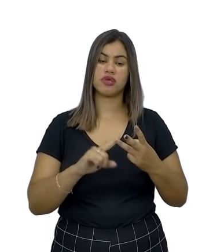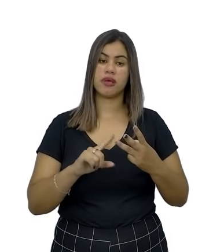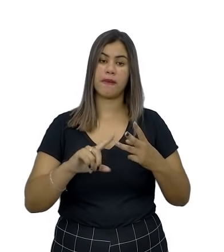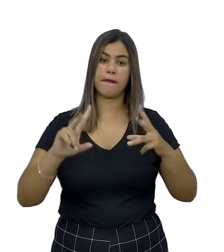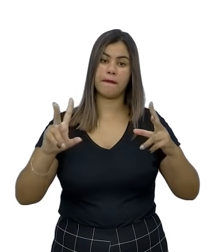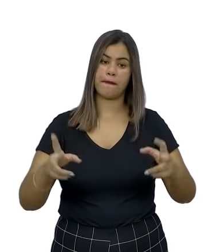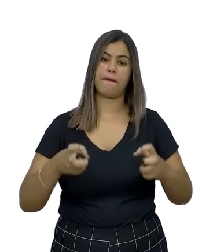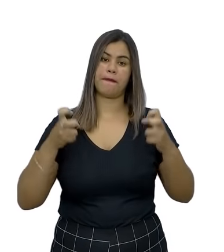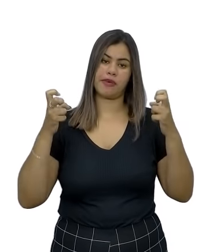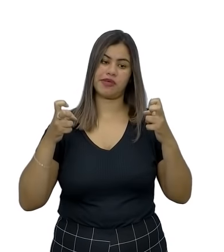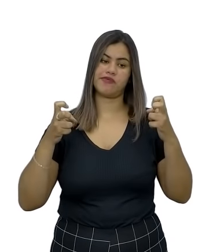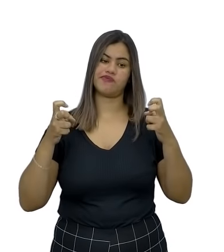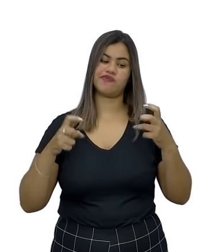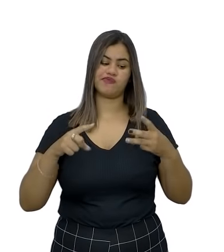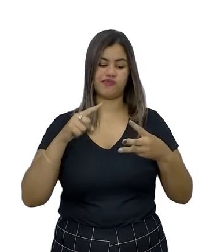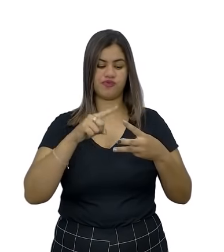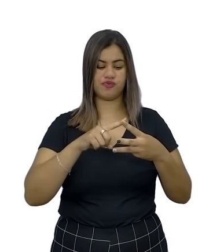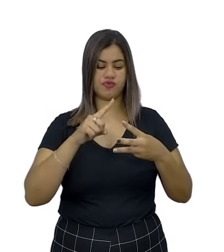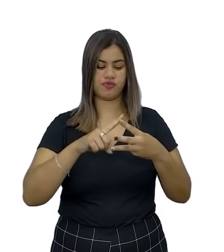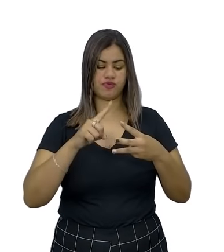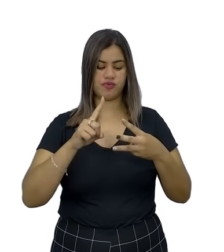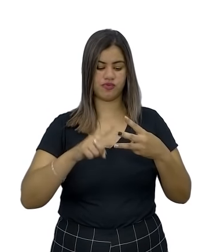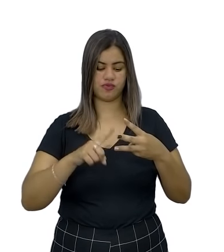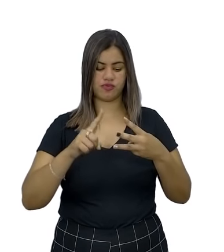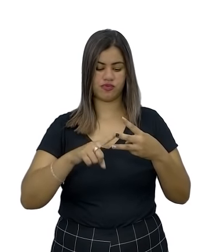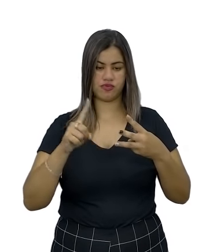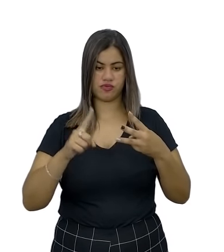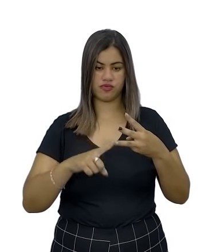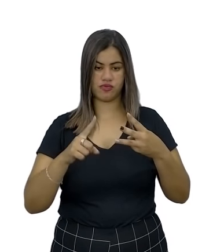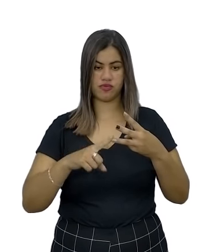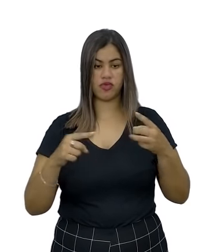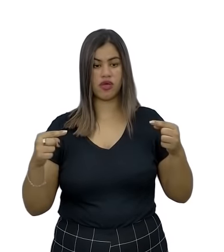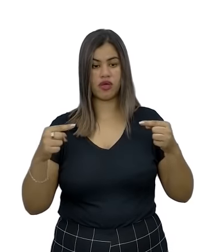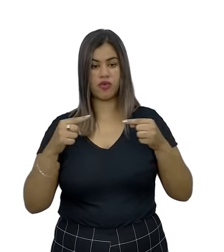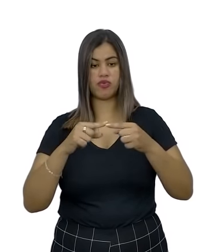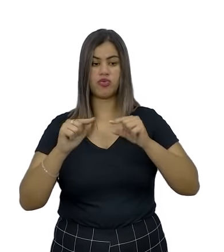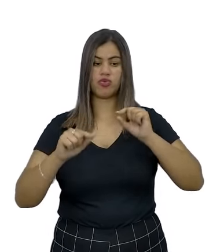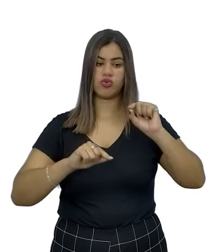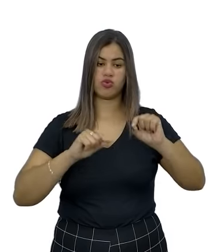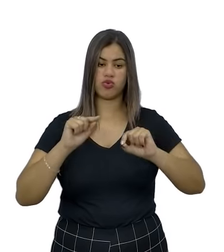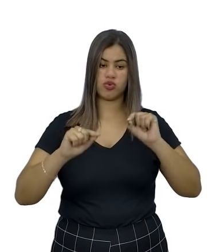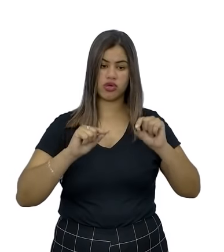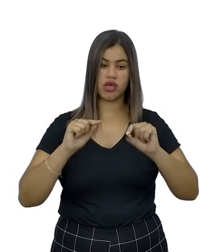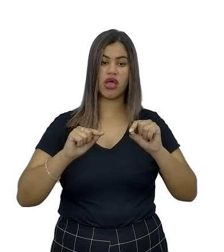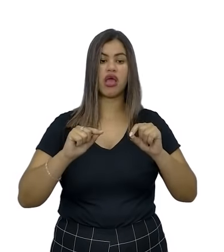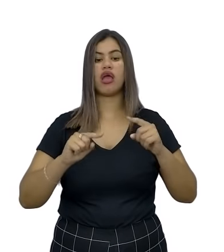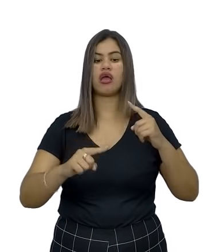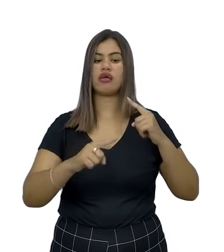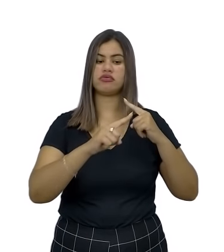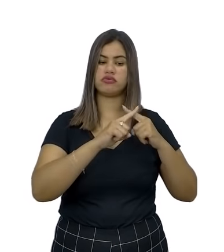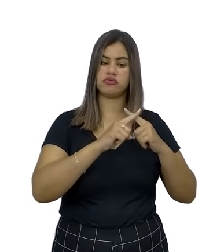reconhecer. Então, resolver, elaborar situação, problema, que envolvam as ideias de múltiplos e divisor,